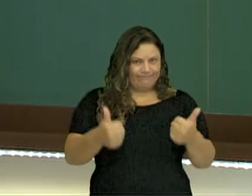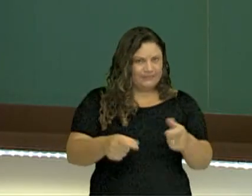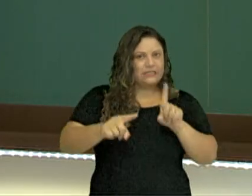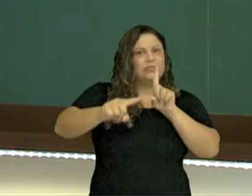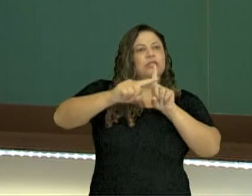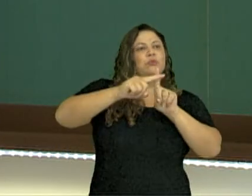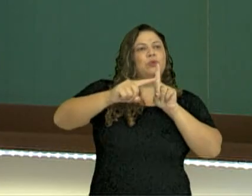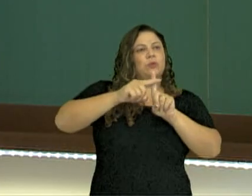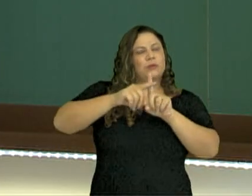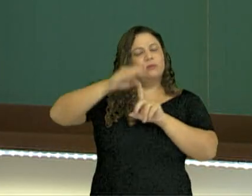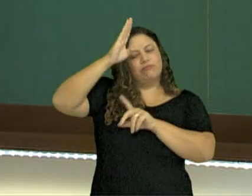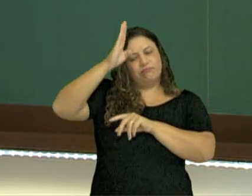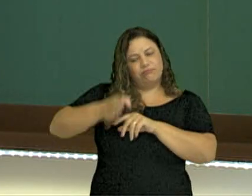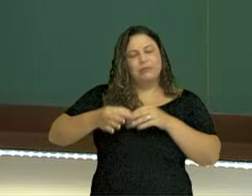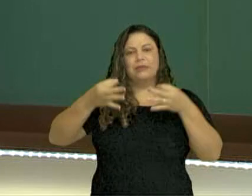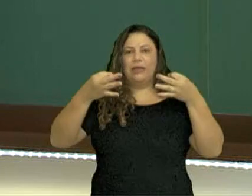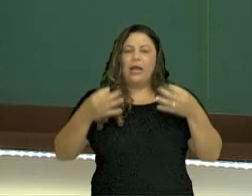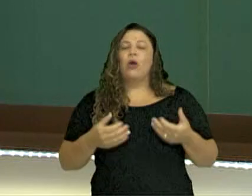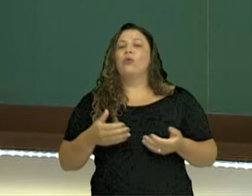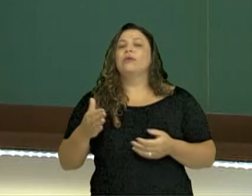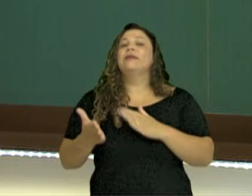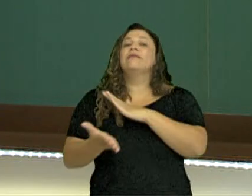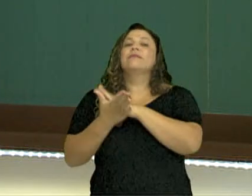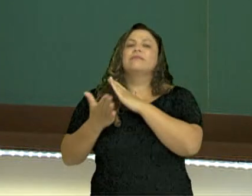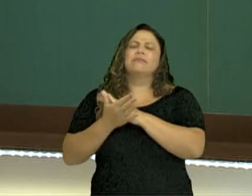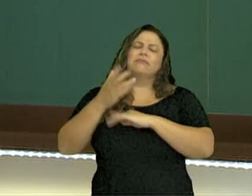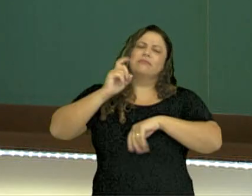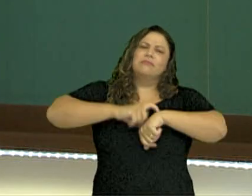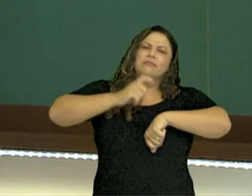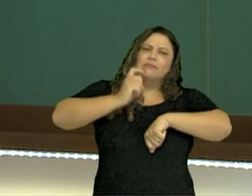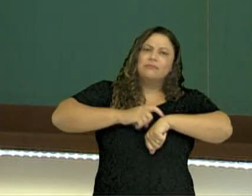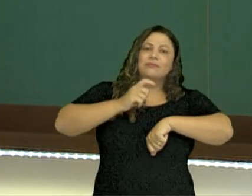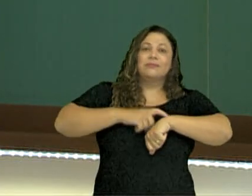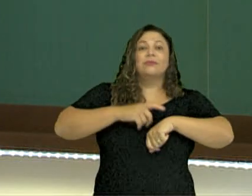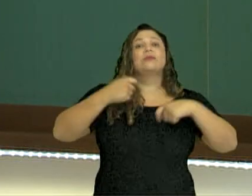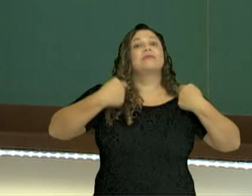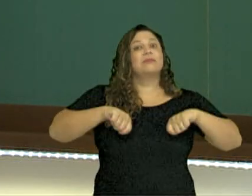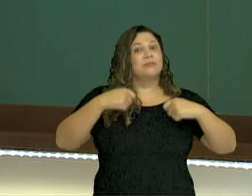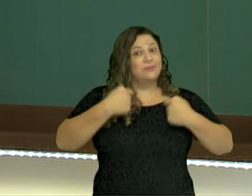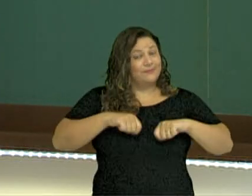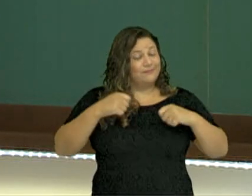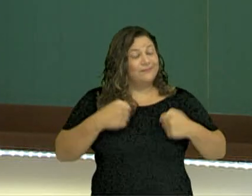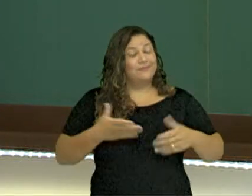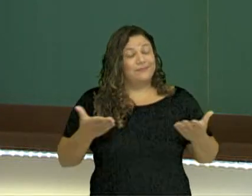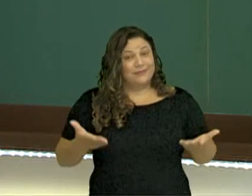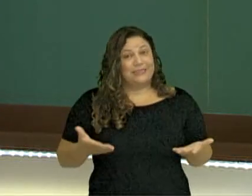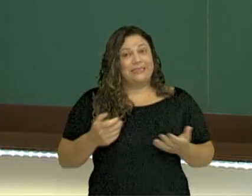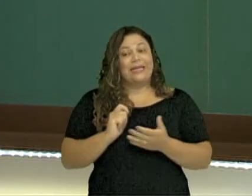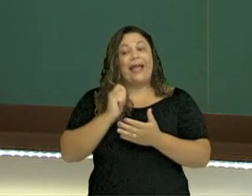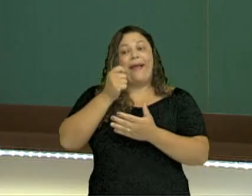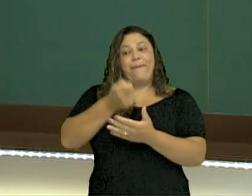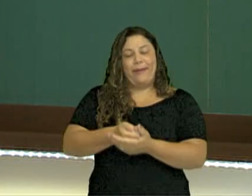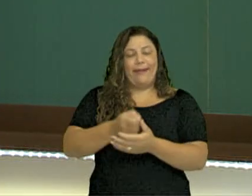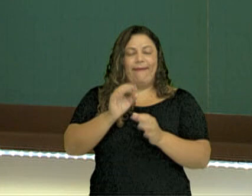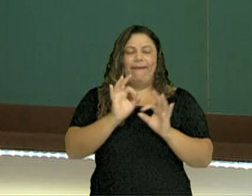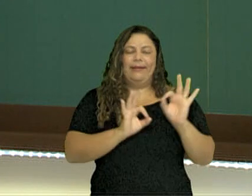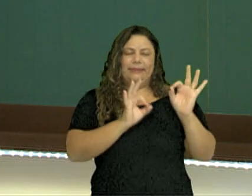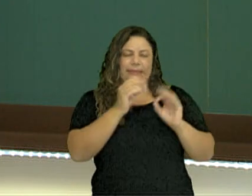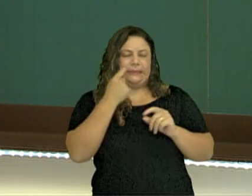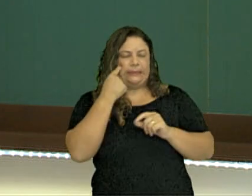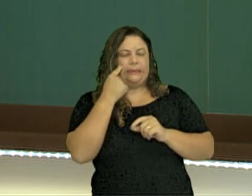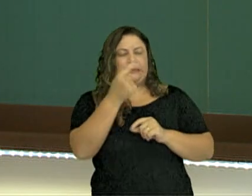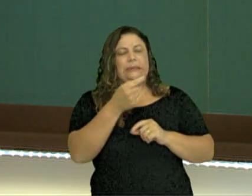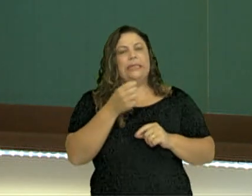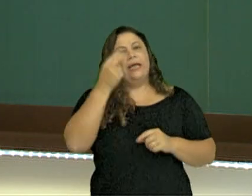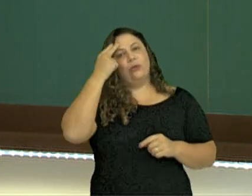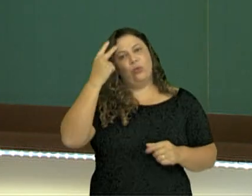vai ser exatamente, vai te socorrer naquele momento que você precisa de despesas não programadas, que é bem